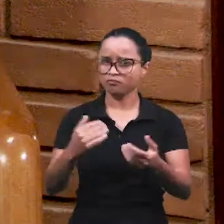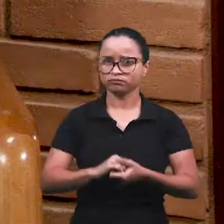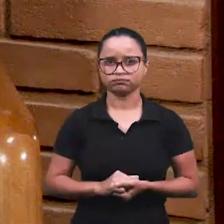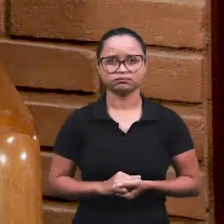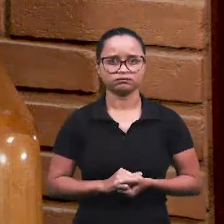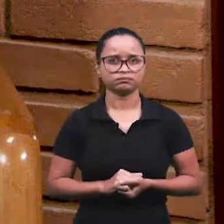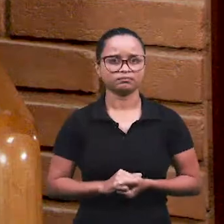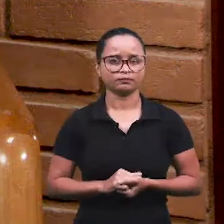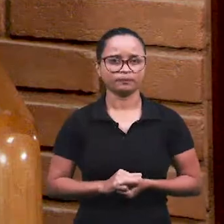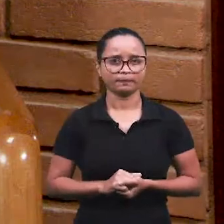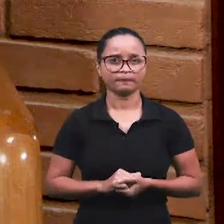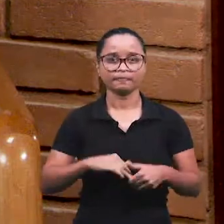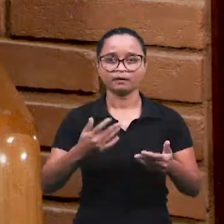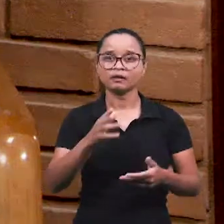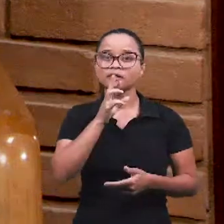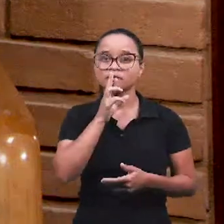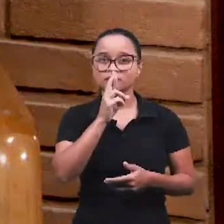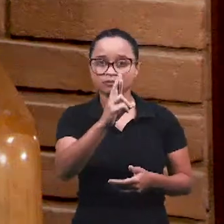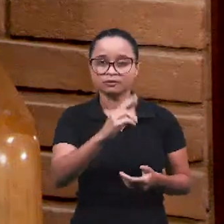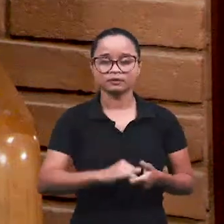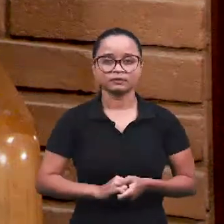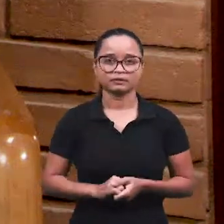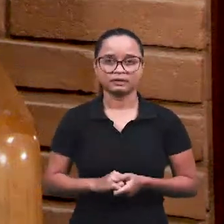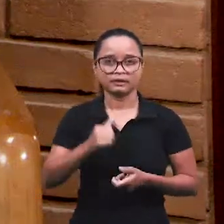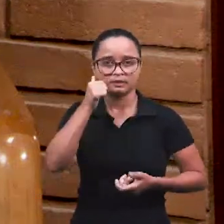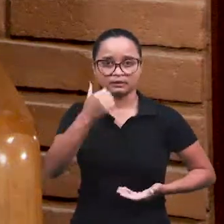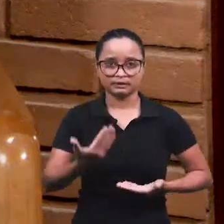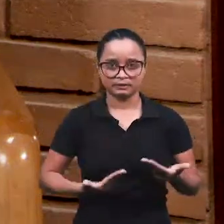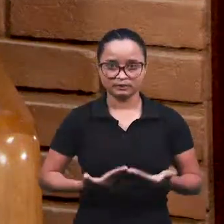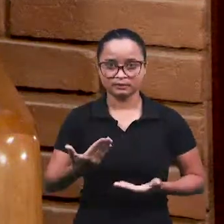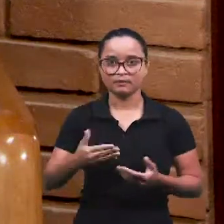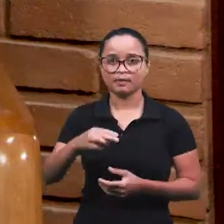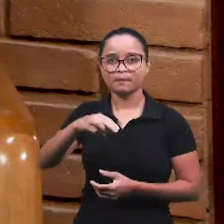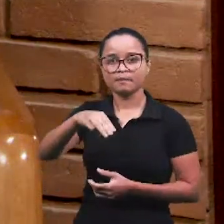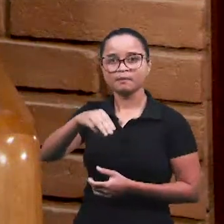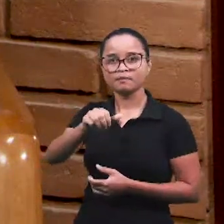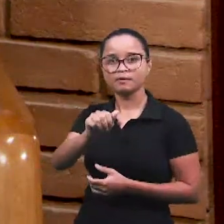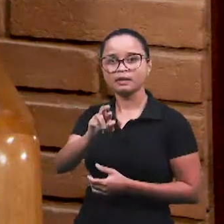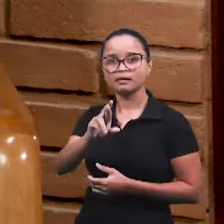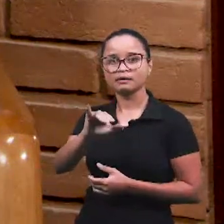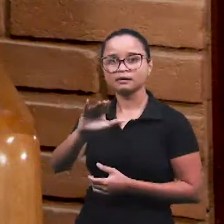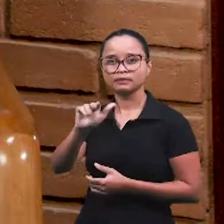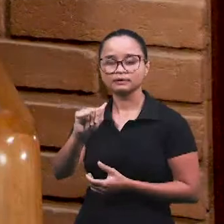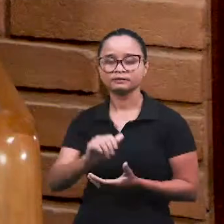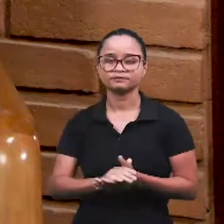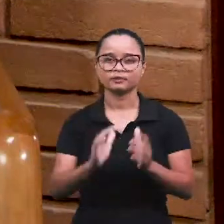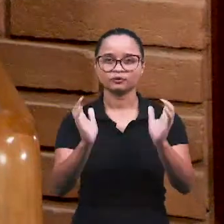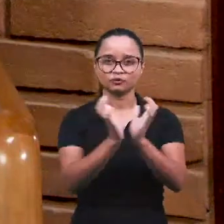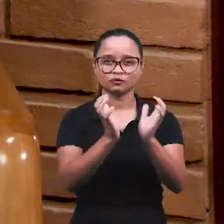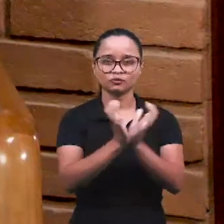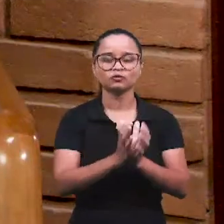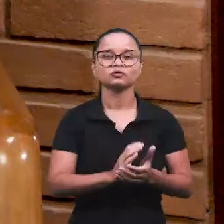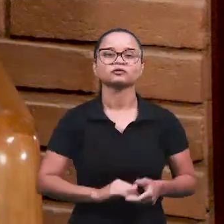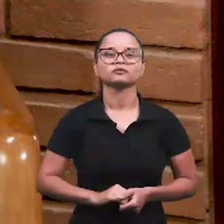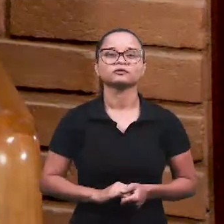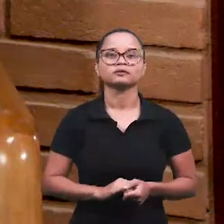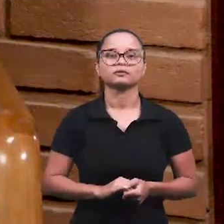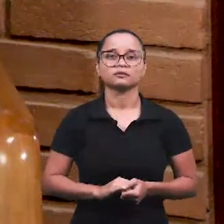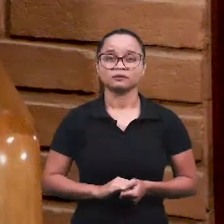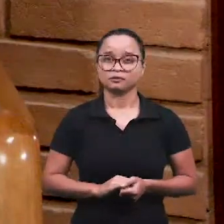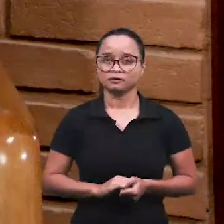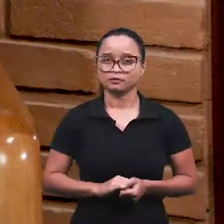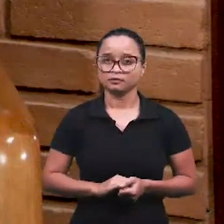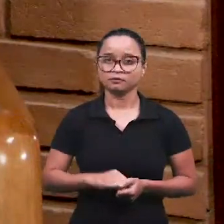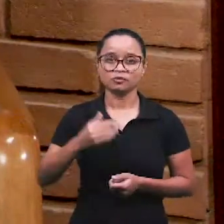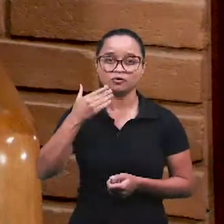dar essa resposta é a nossa irmã, a Maria Gabriela. A Maria Gabriela, ela é da classe de intermediários da